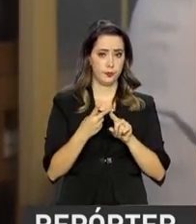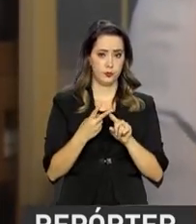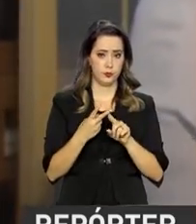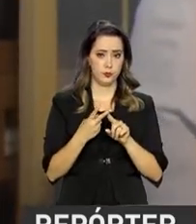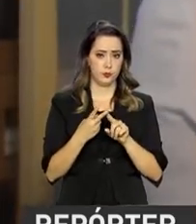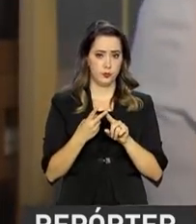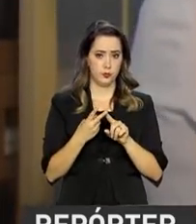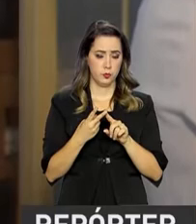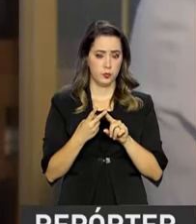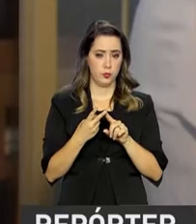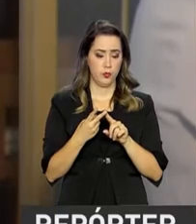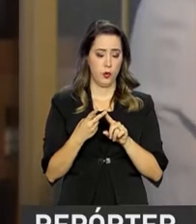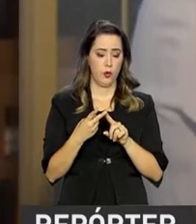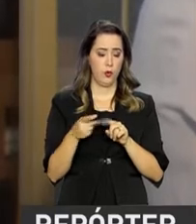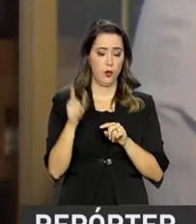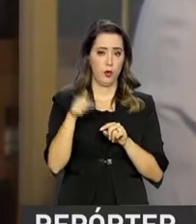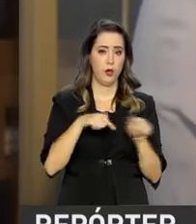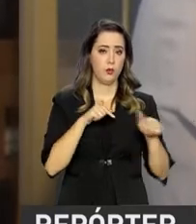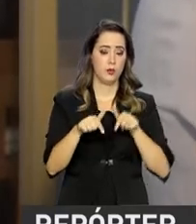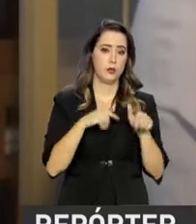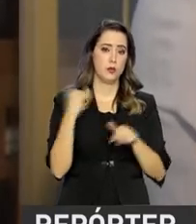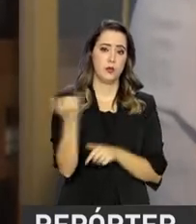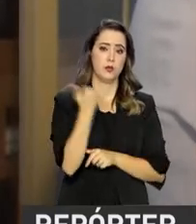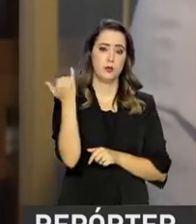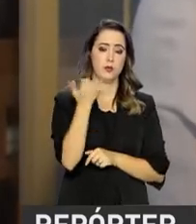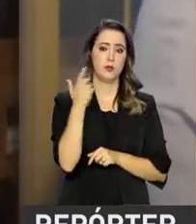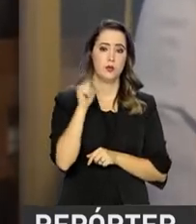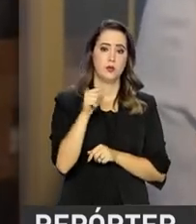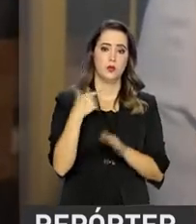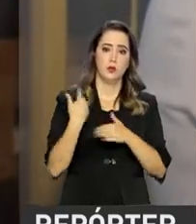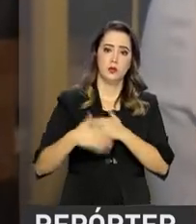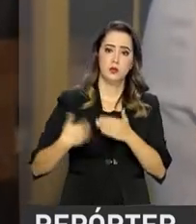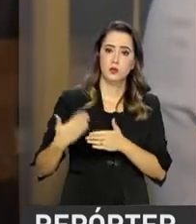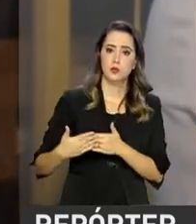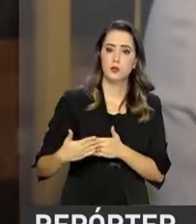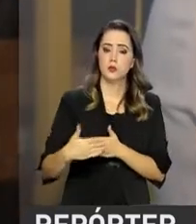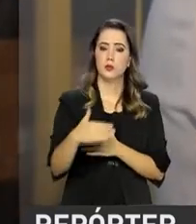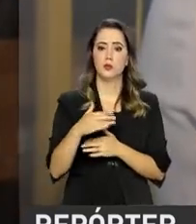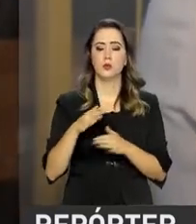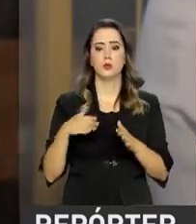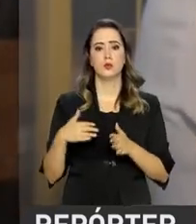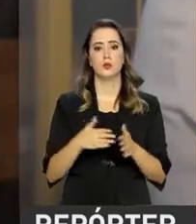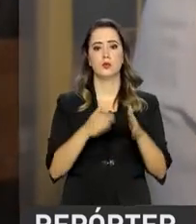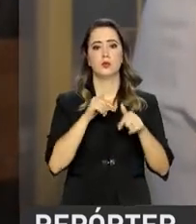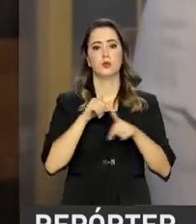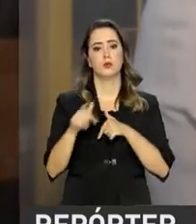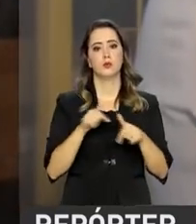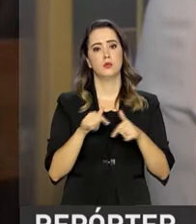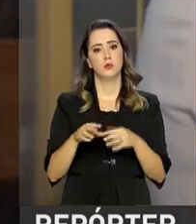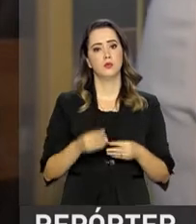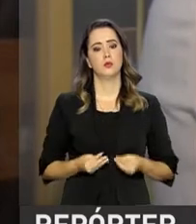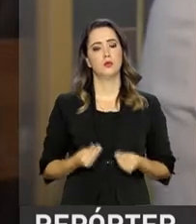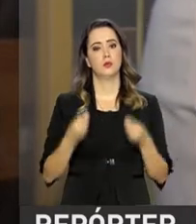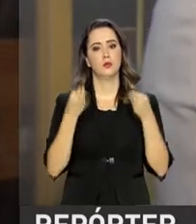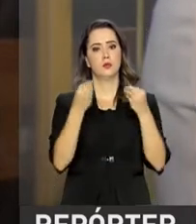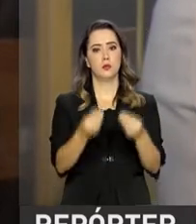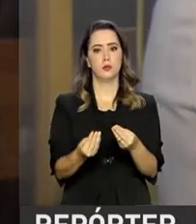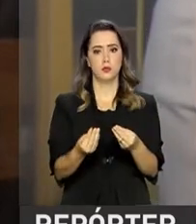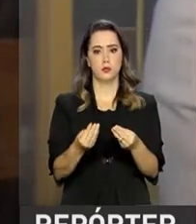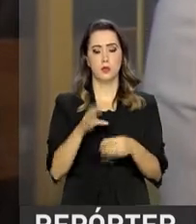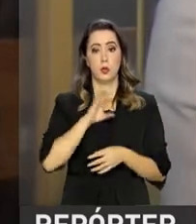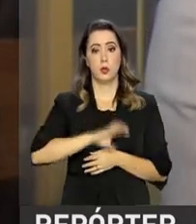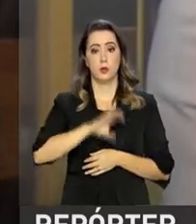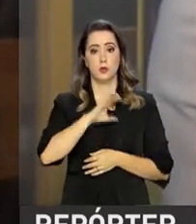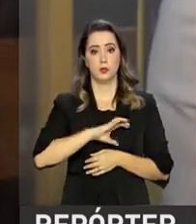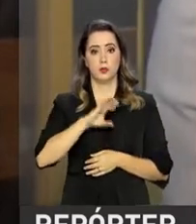papel muito importante que portugal tem e um longo caminho que fez do trabalho que que garantiu a portugal um